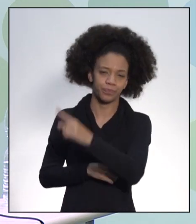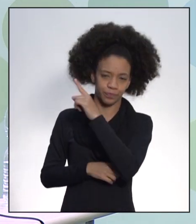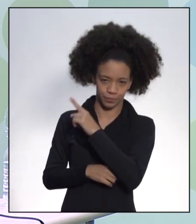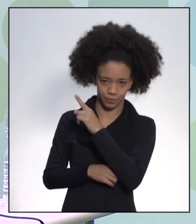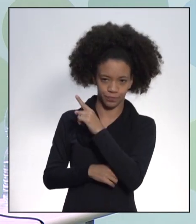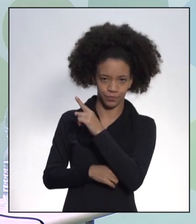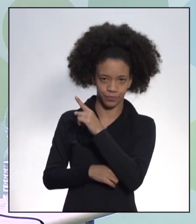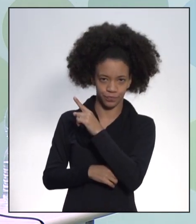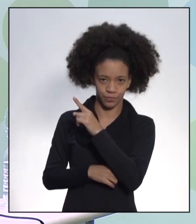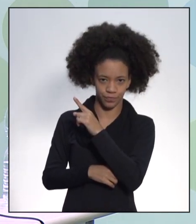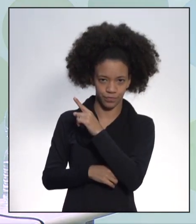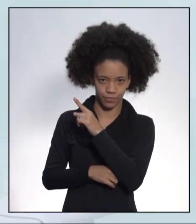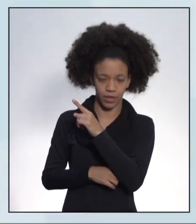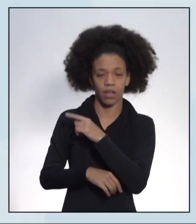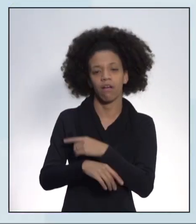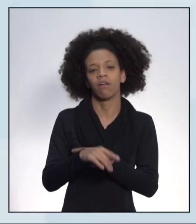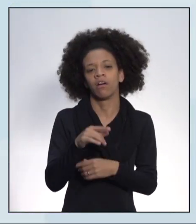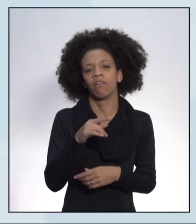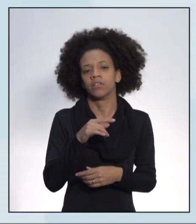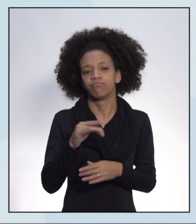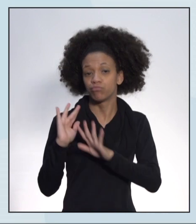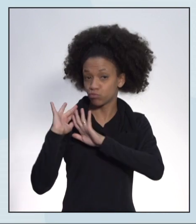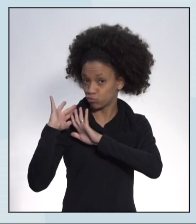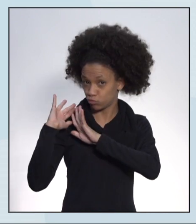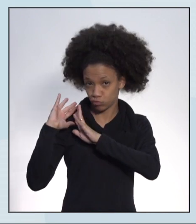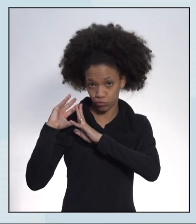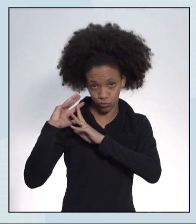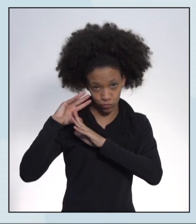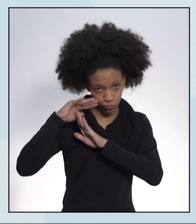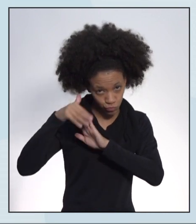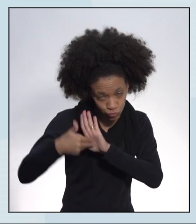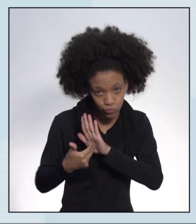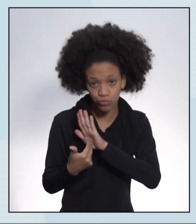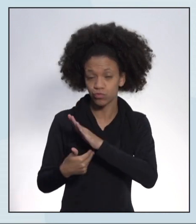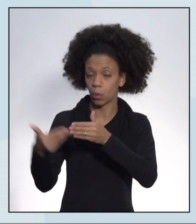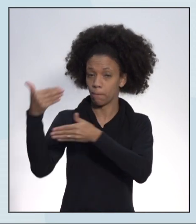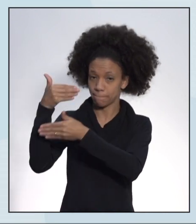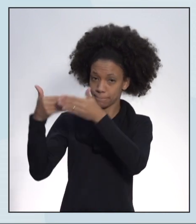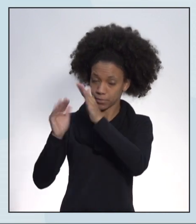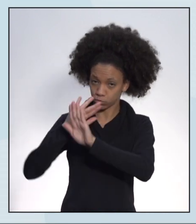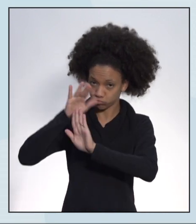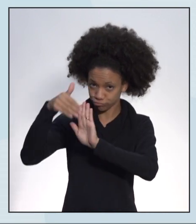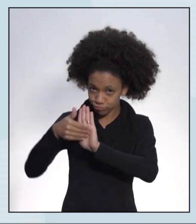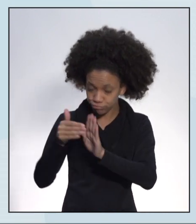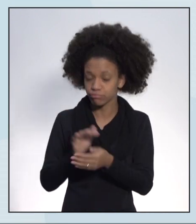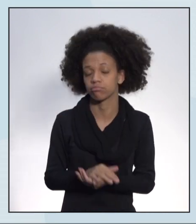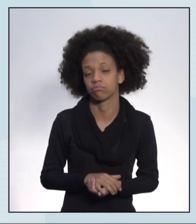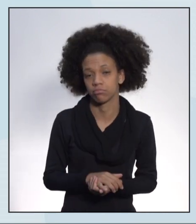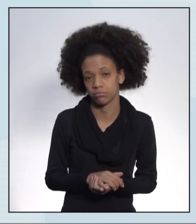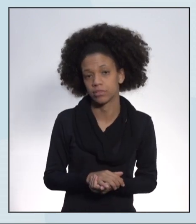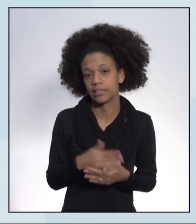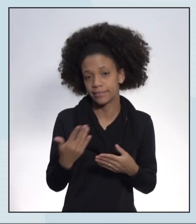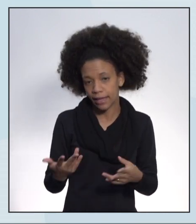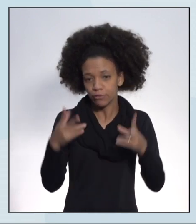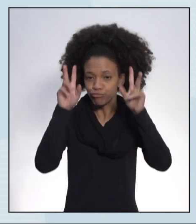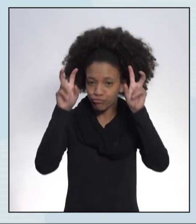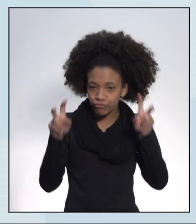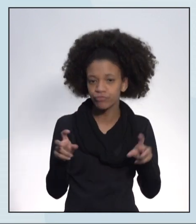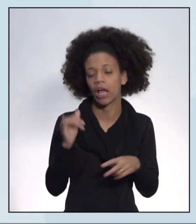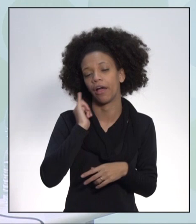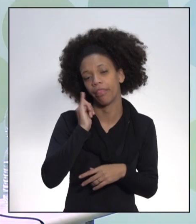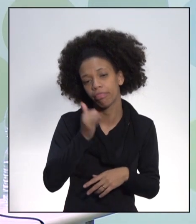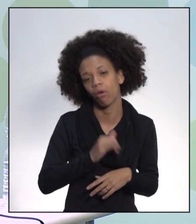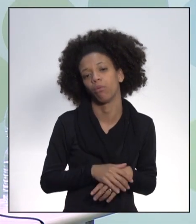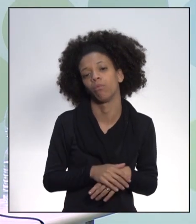Olha, personagens, enredo, tempo, espaço, clímax, narrador, título, desfecho